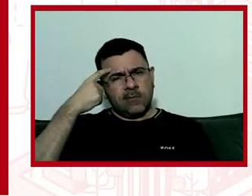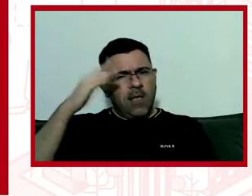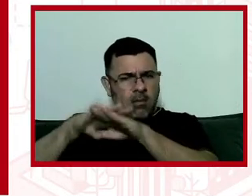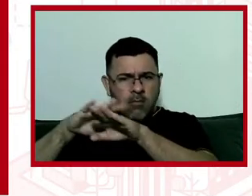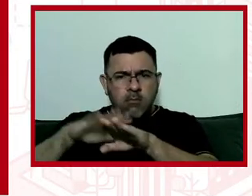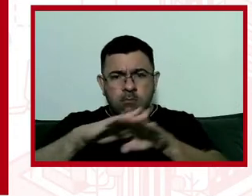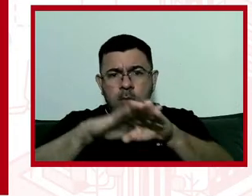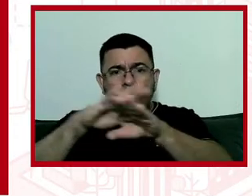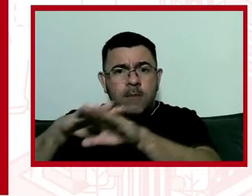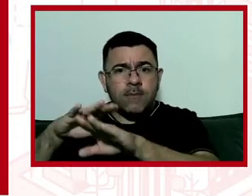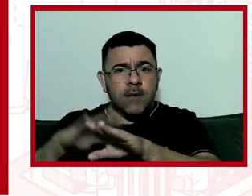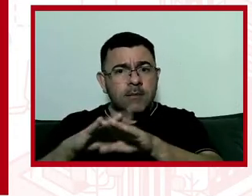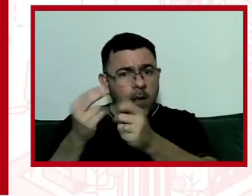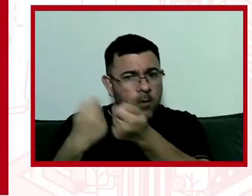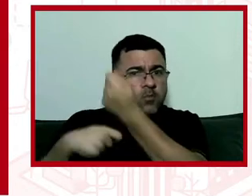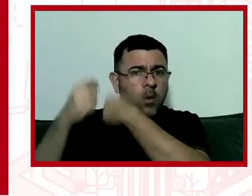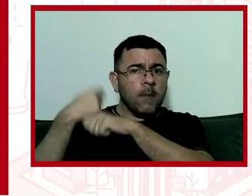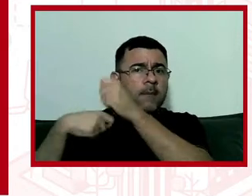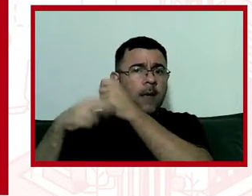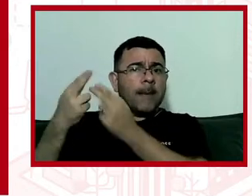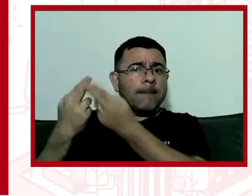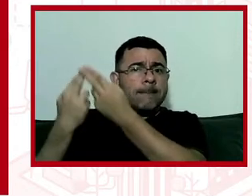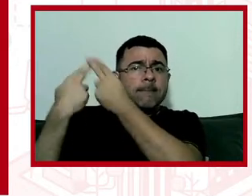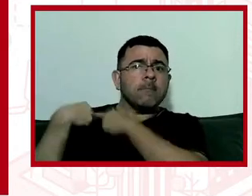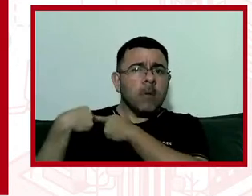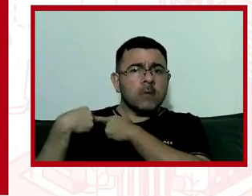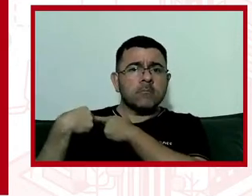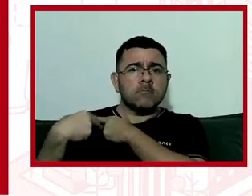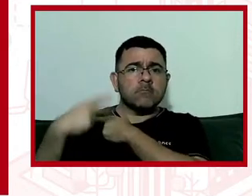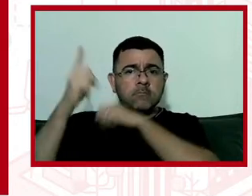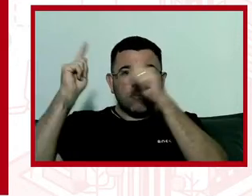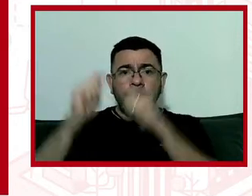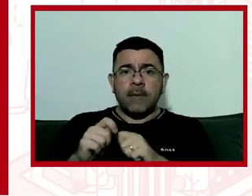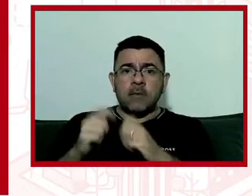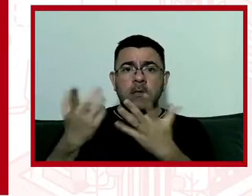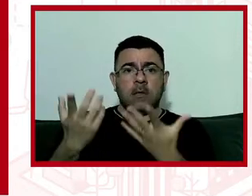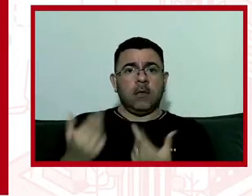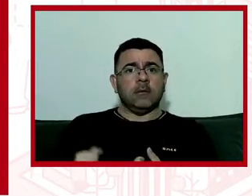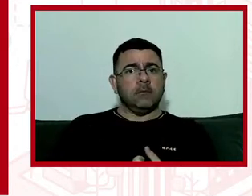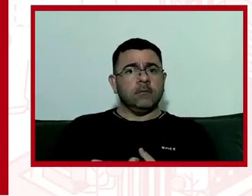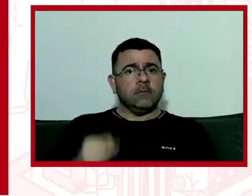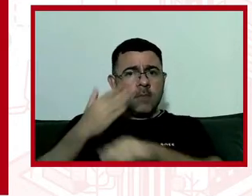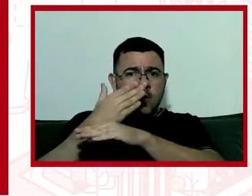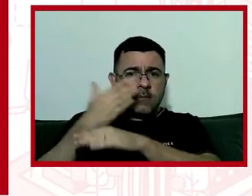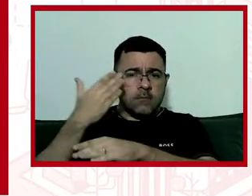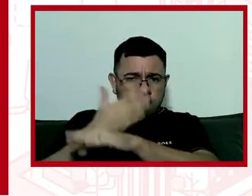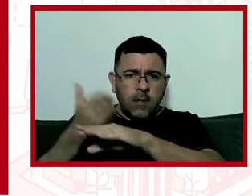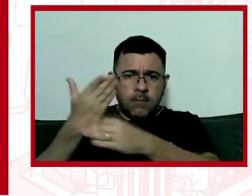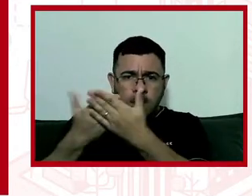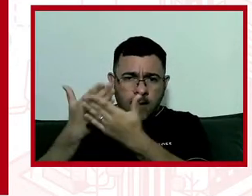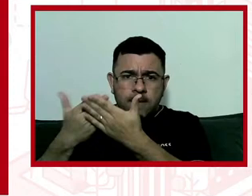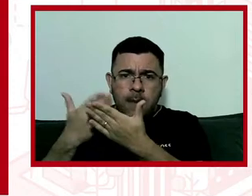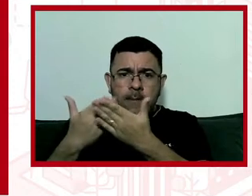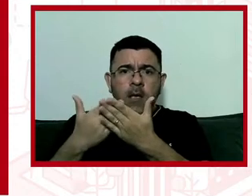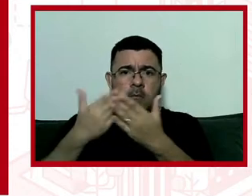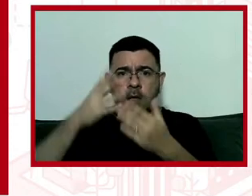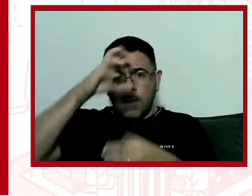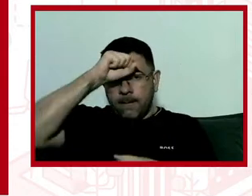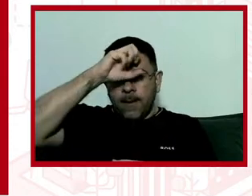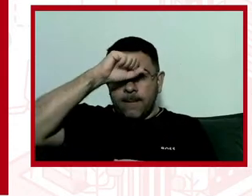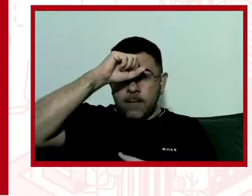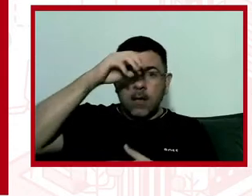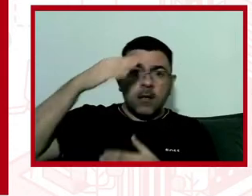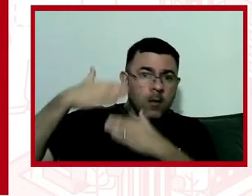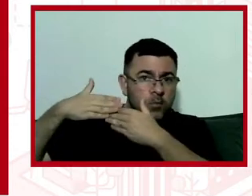é gestão então assim você tem que ter não adianta ter boa vontade e tem que ter capacidade de gestão né para poder fazer então além de tudo